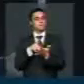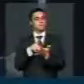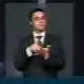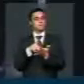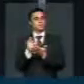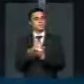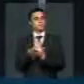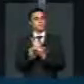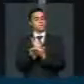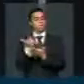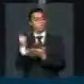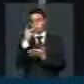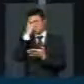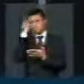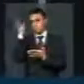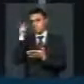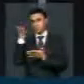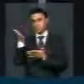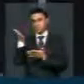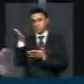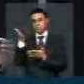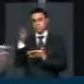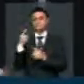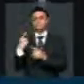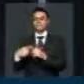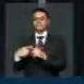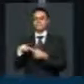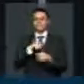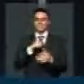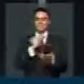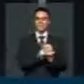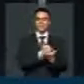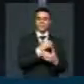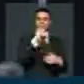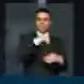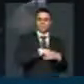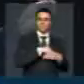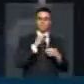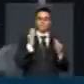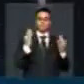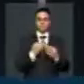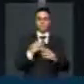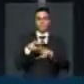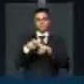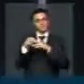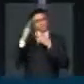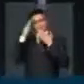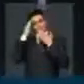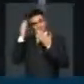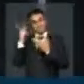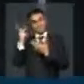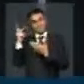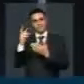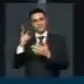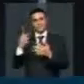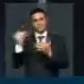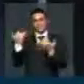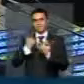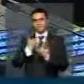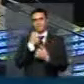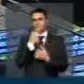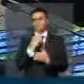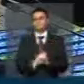qualidades dos outros, é porque tem qualidade dentro de si. Então, muito obrigado pelas palavras elogiosas.